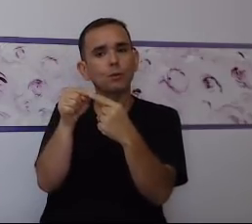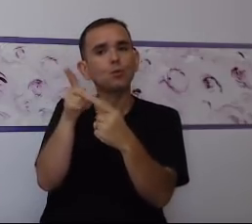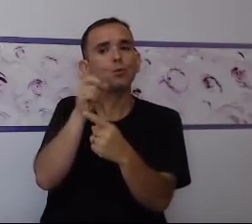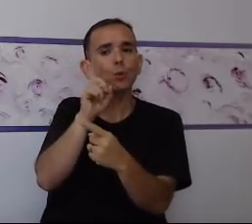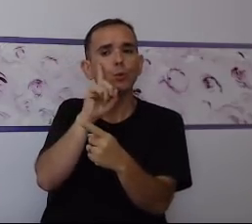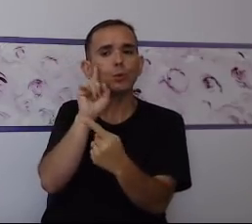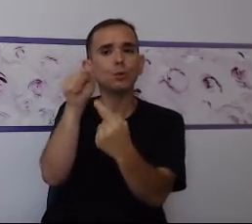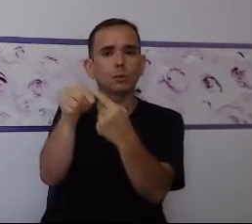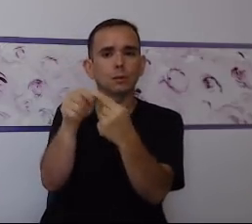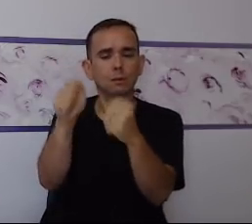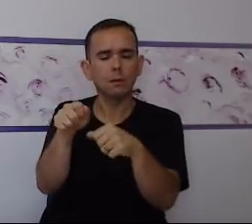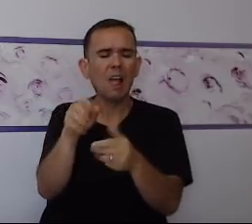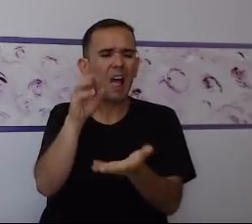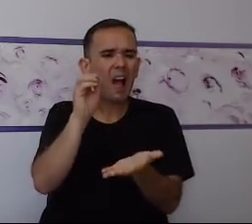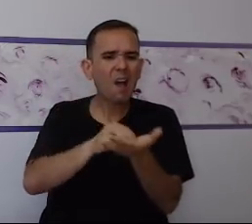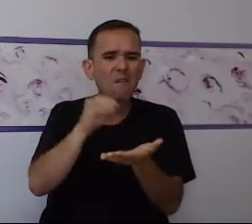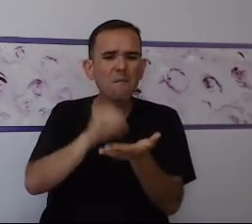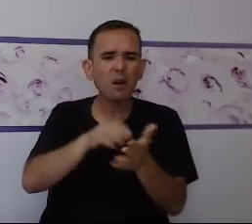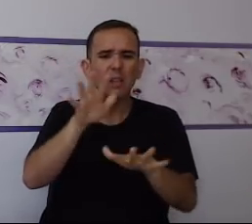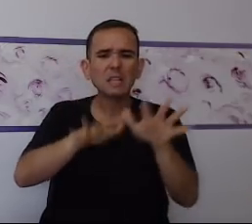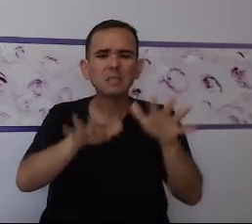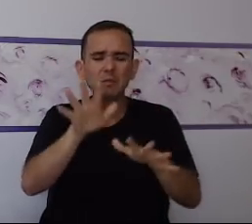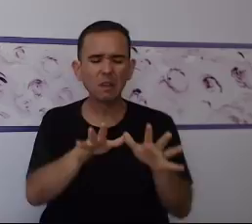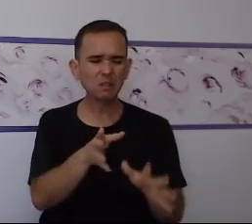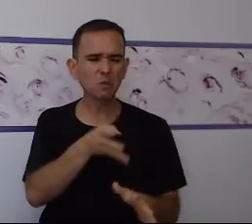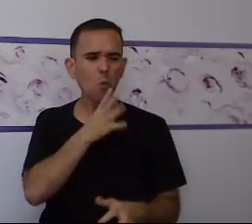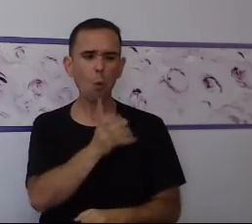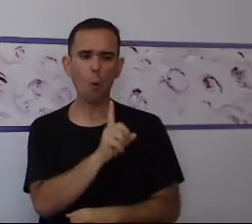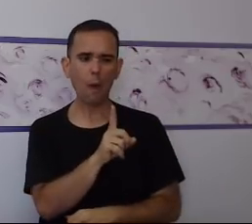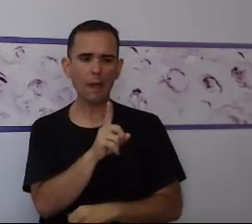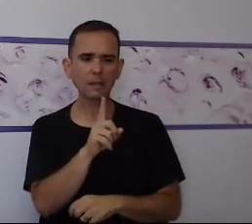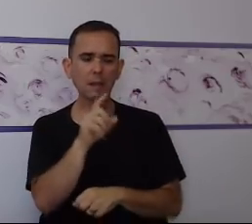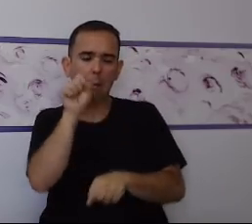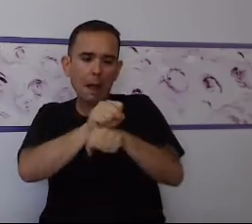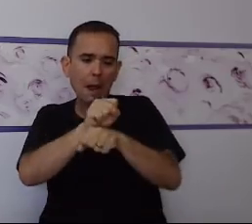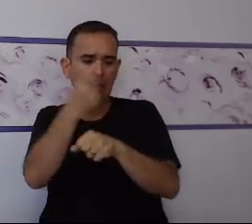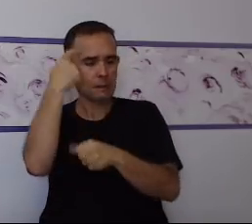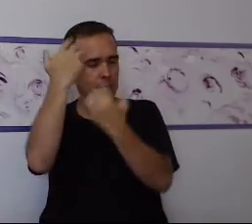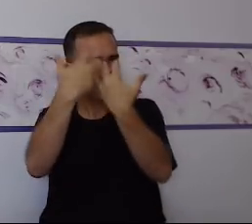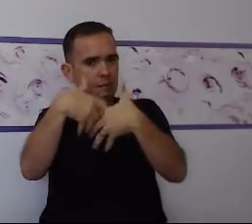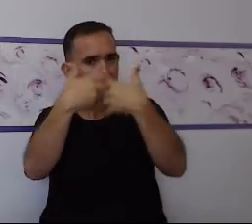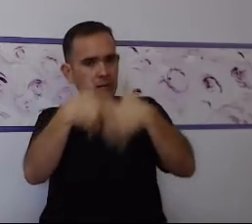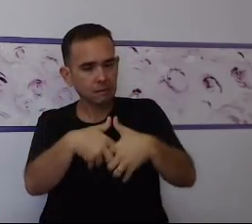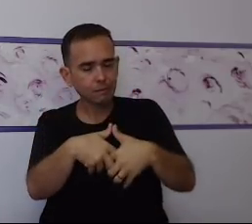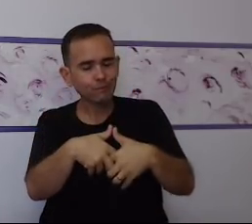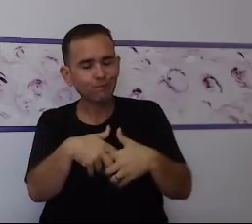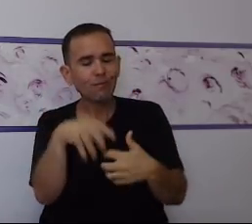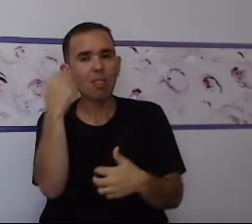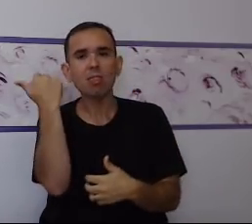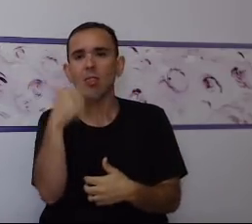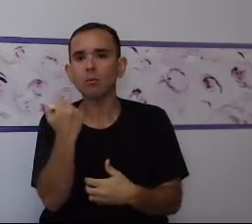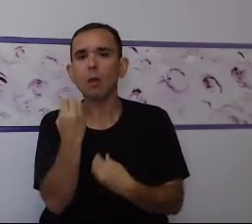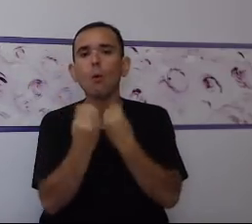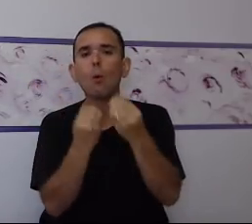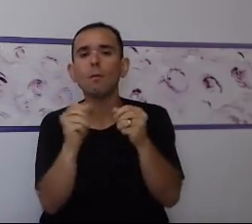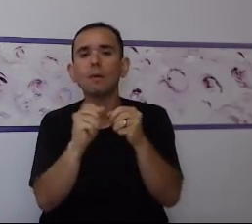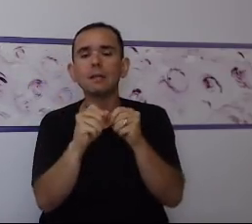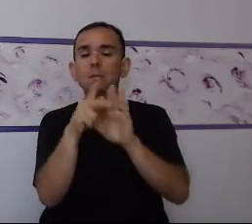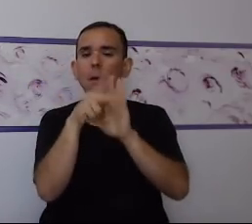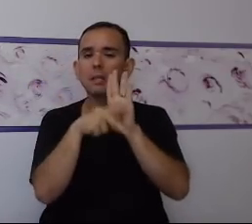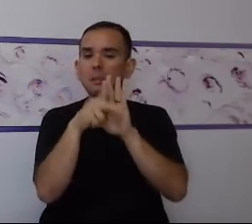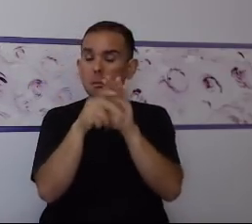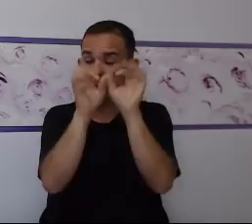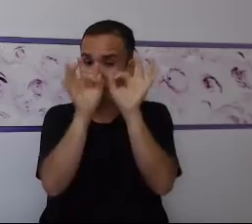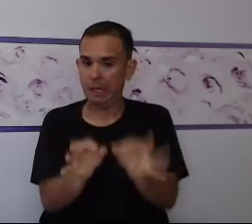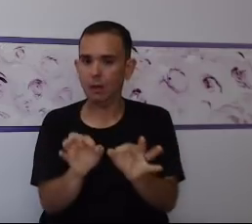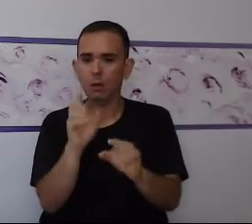rotina, e a falta de conhecimento específico da paralisia cerebral e dos recursos inviabilizam o planejamento eficaz para